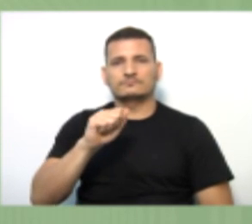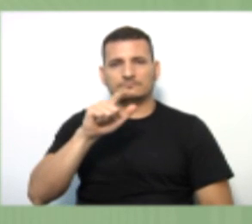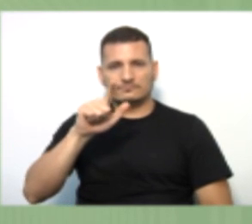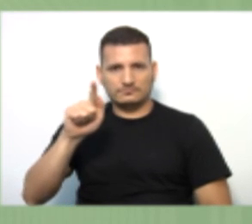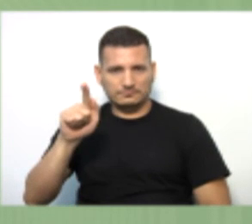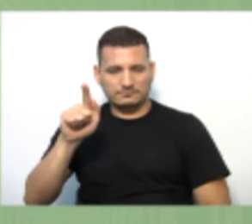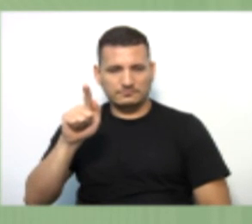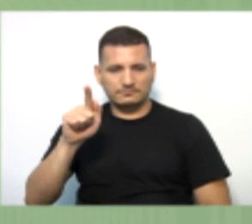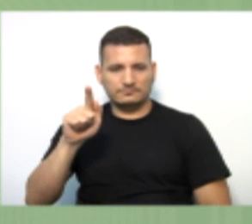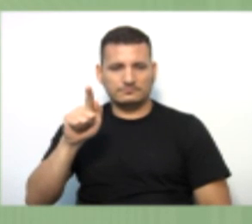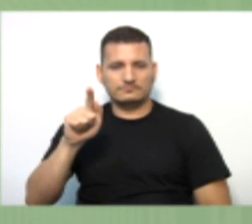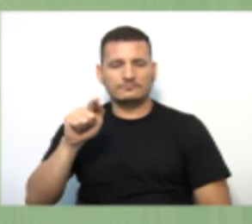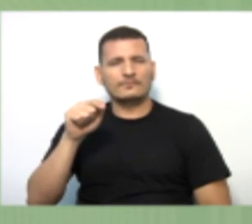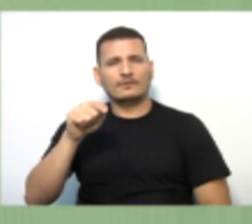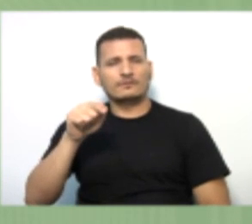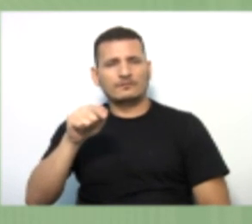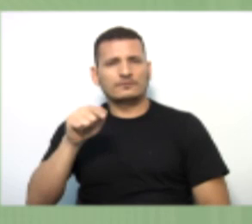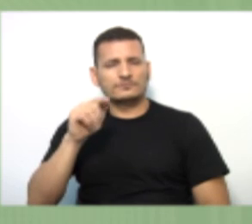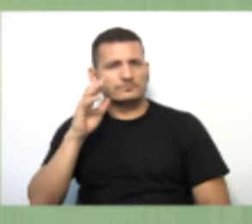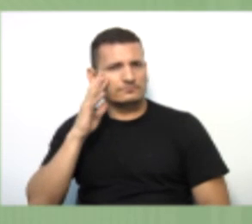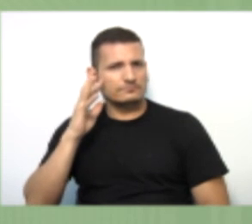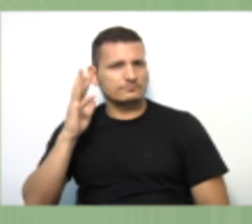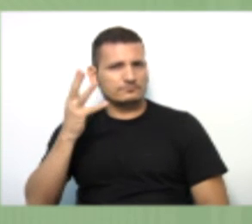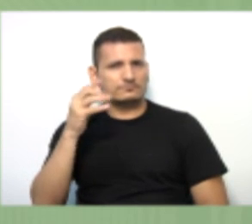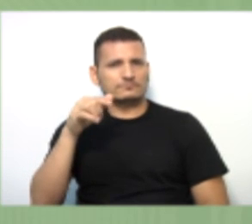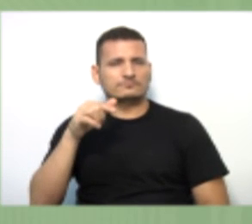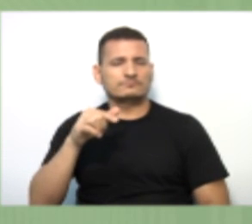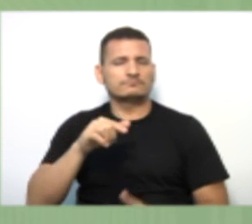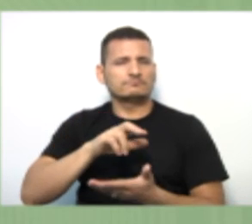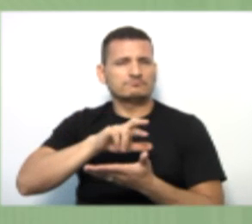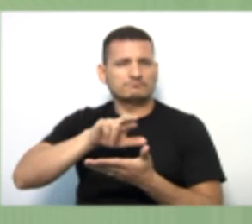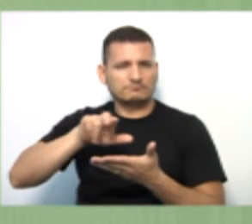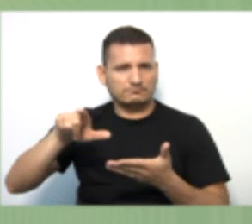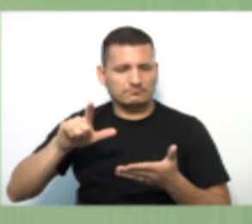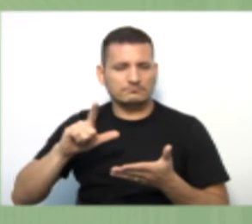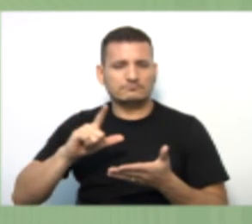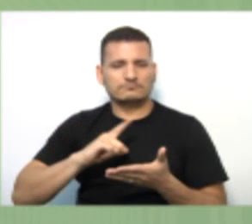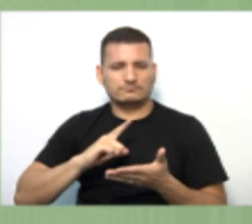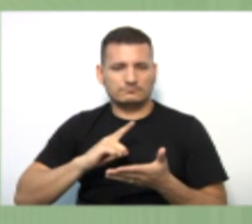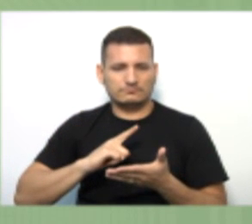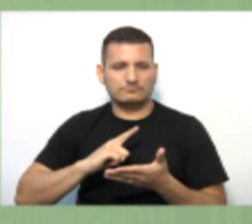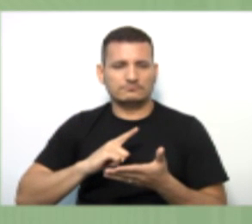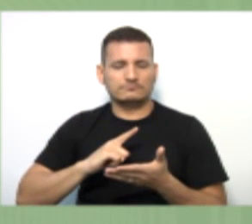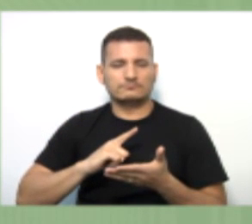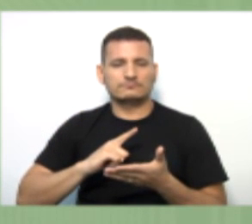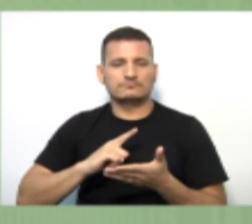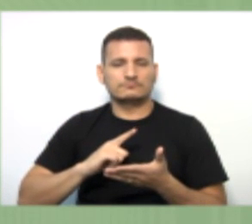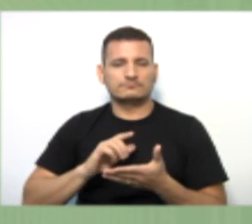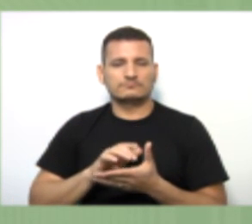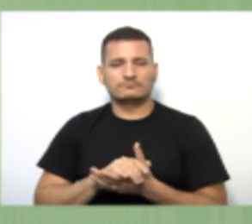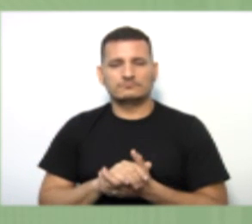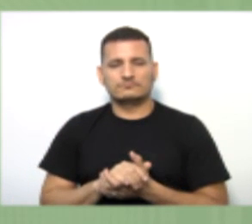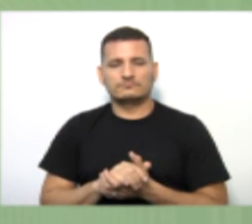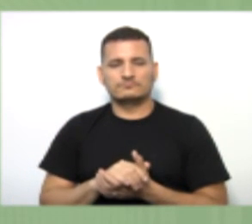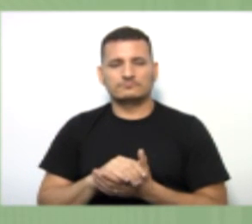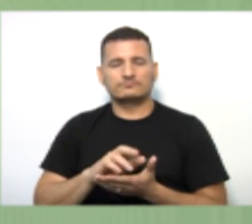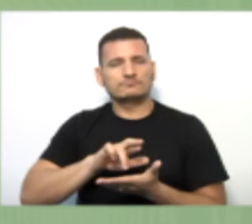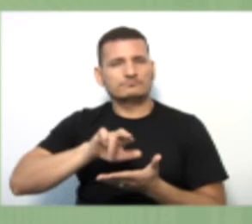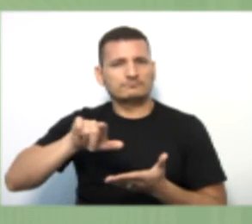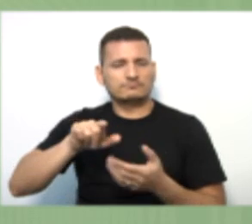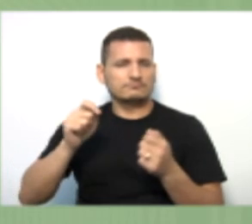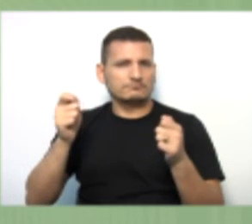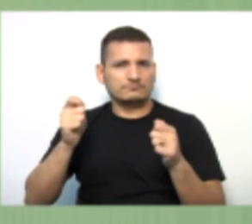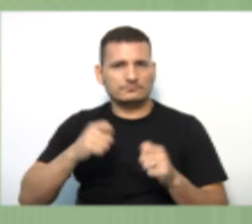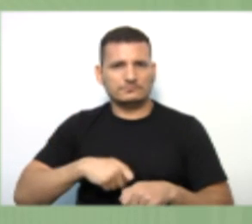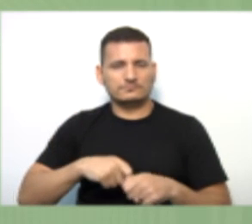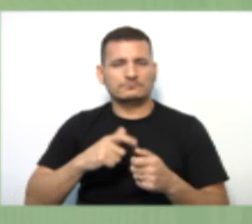Algoritmos. Essa solução é apenas uma das muitas. Essa solução que eu acabei de falar agora da lâmpada, tá? Das muitas soluções